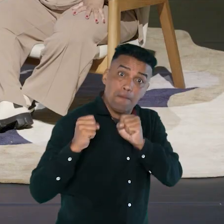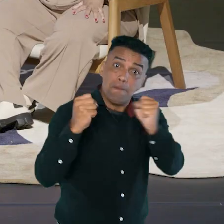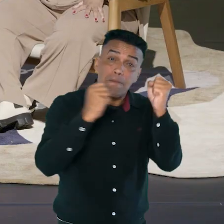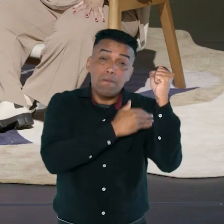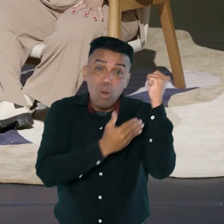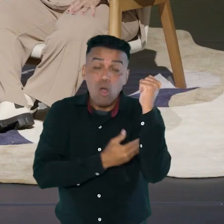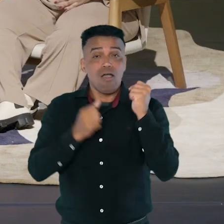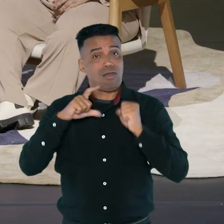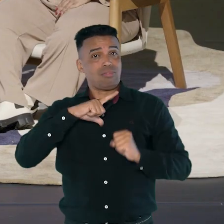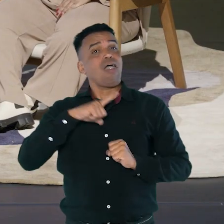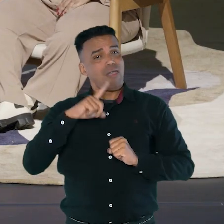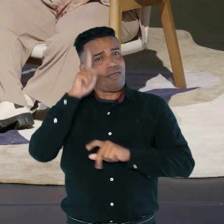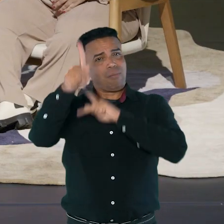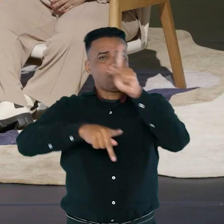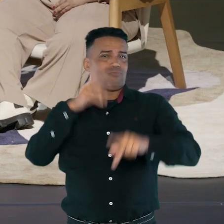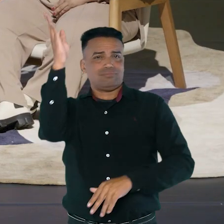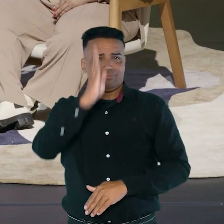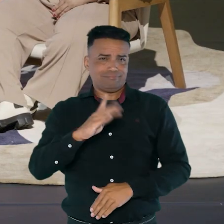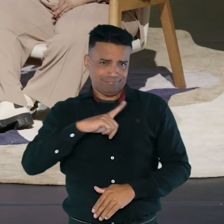poder.